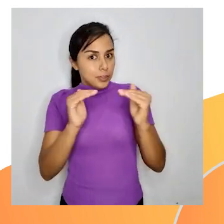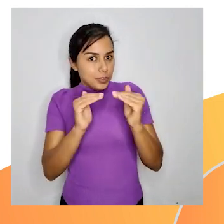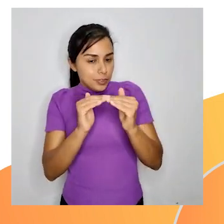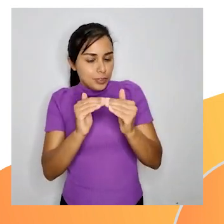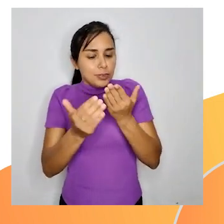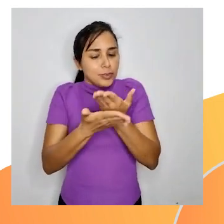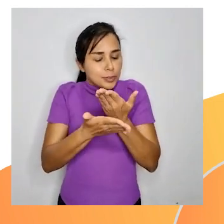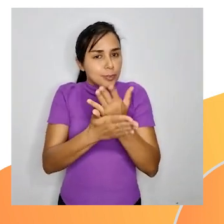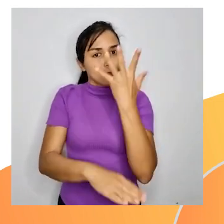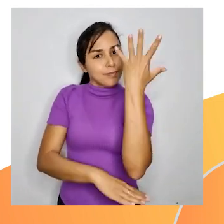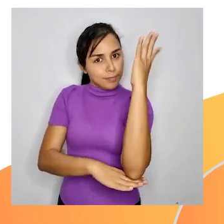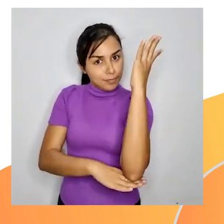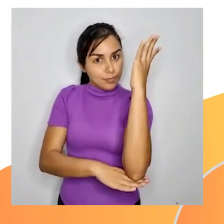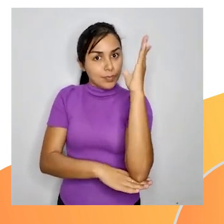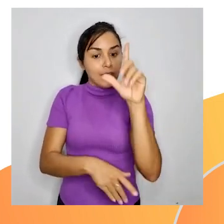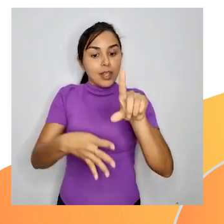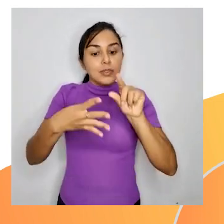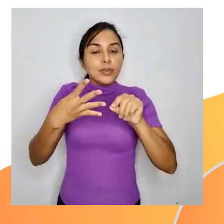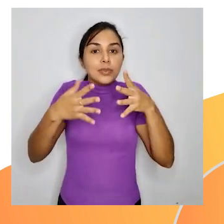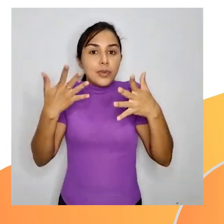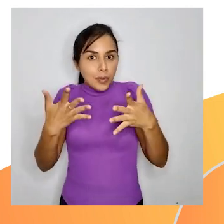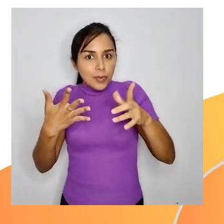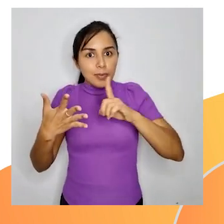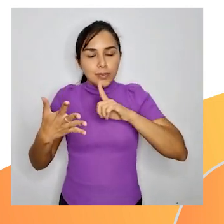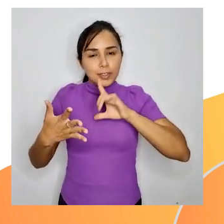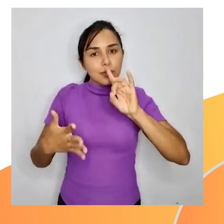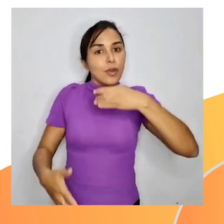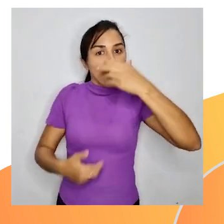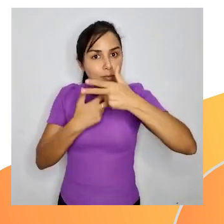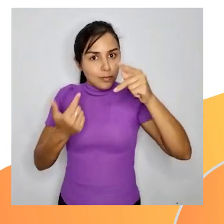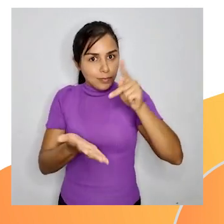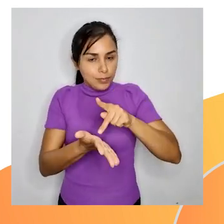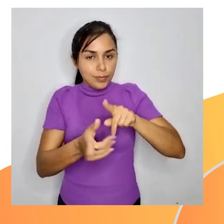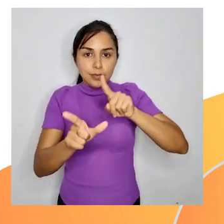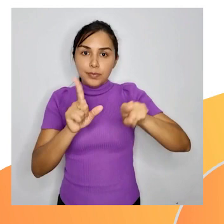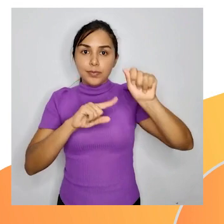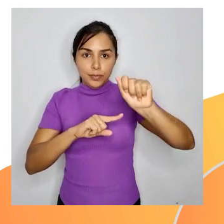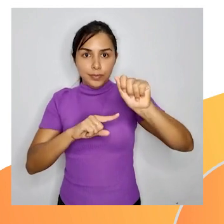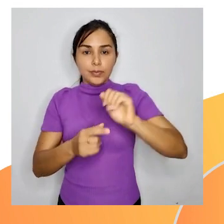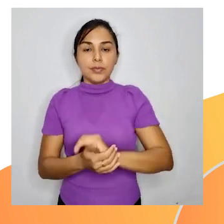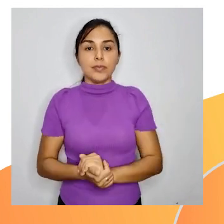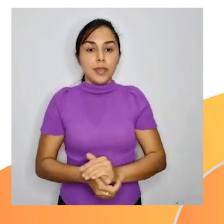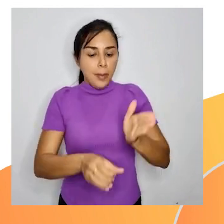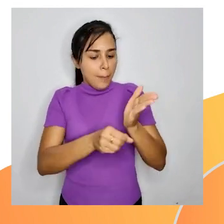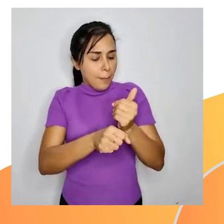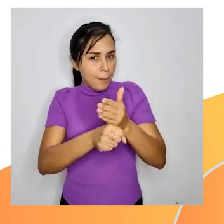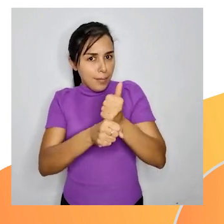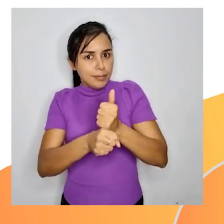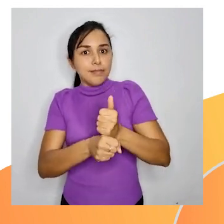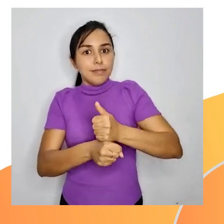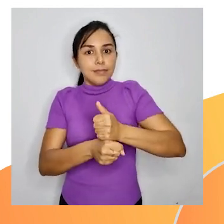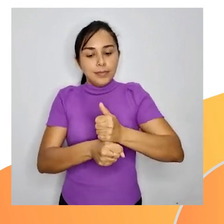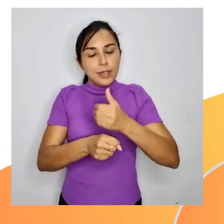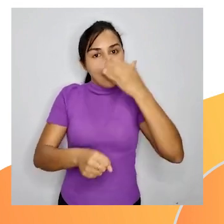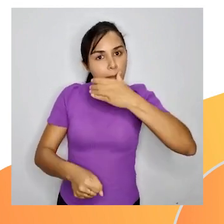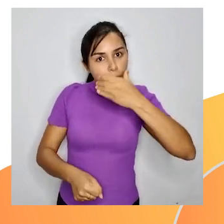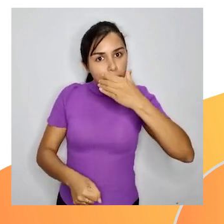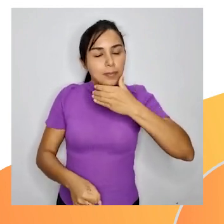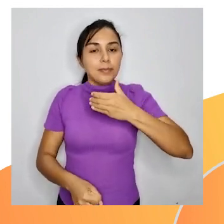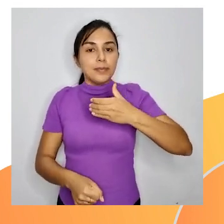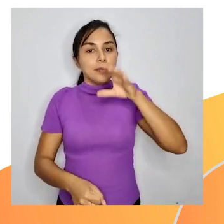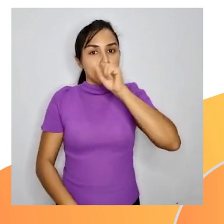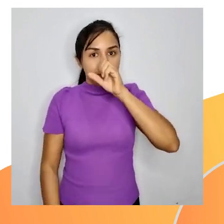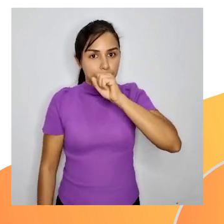Assinale a alternativa que apresenta do ponto de vista botânico apenas frutos verdadeiros. Letra A, batata, maçã e